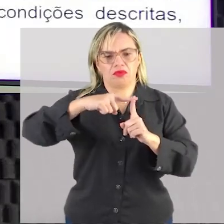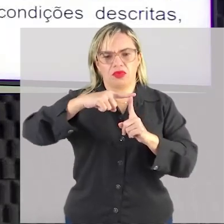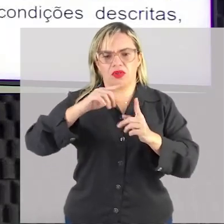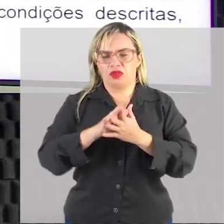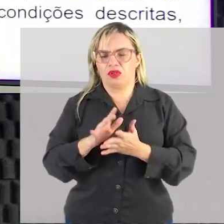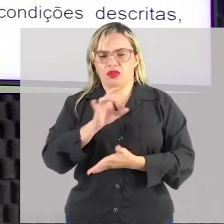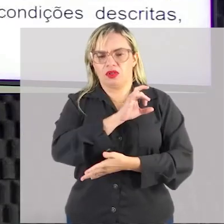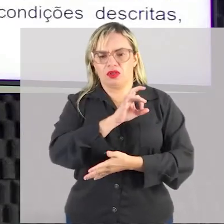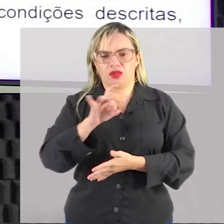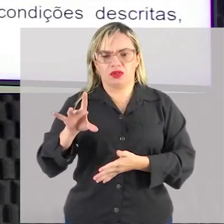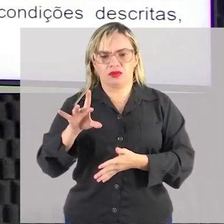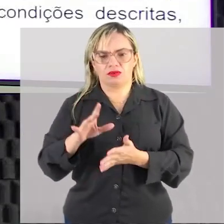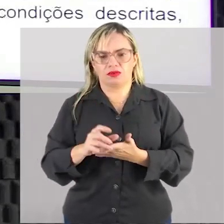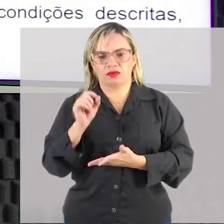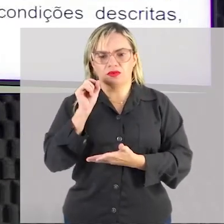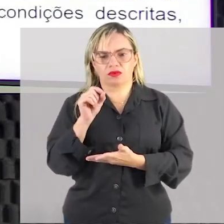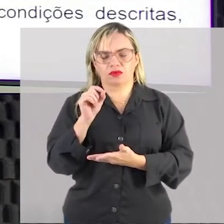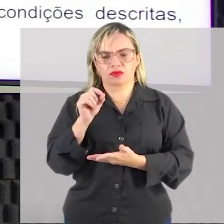falando que